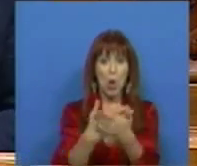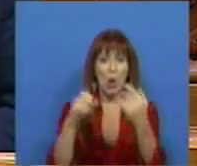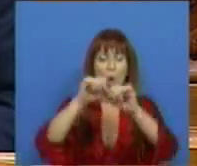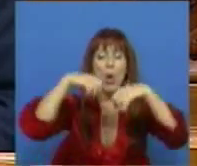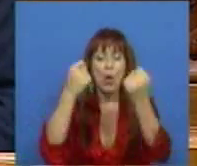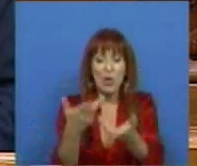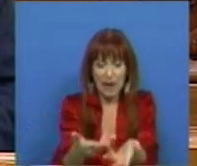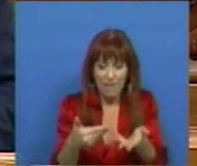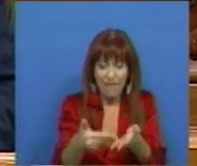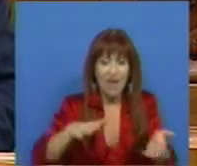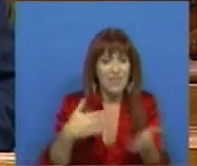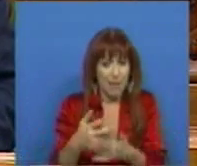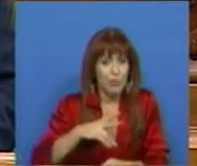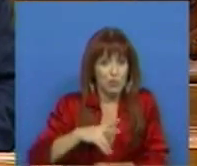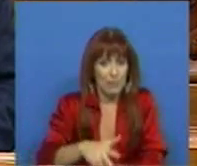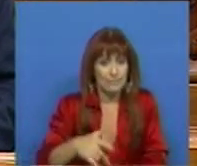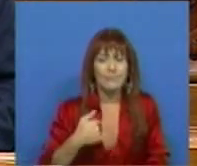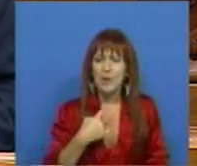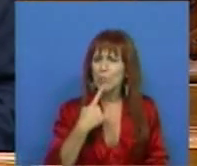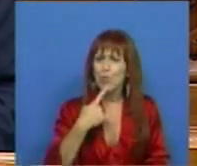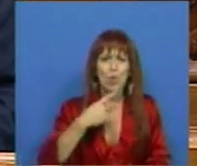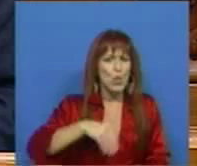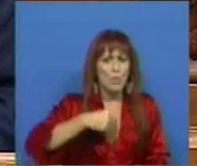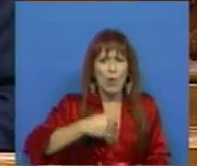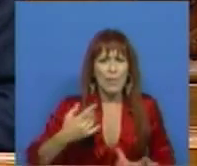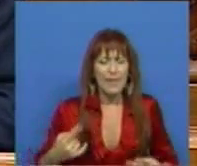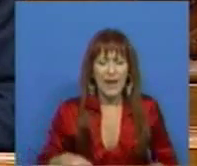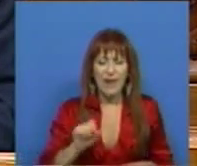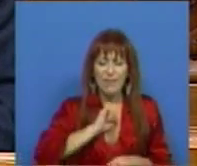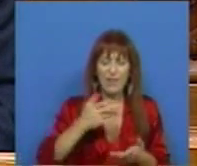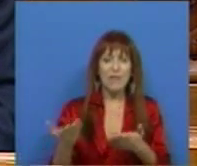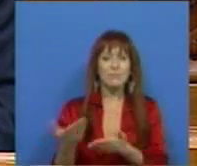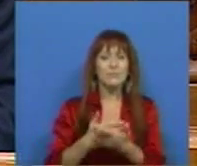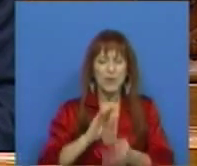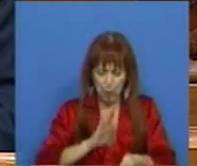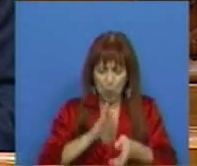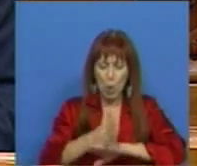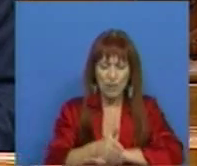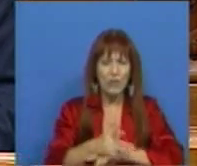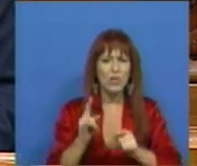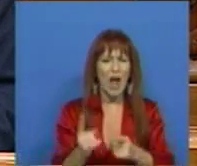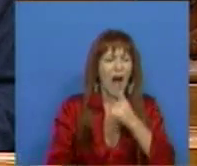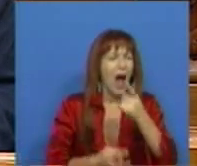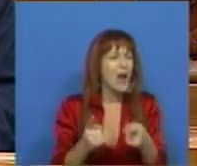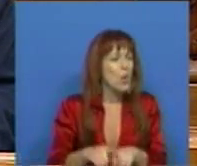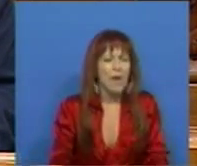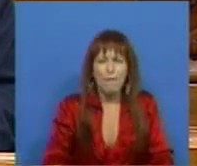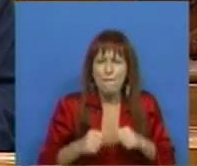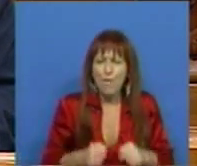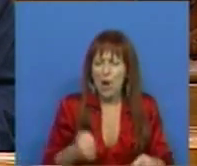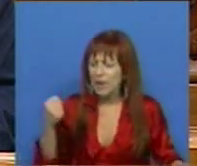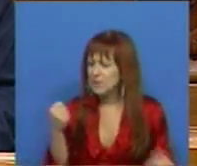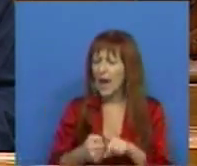social que se avizinha para Portugal, é extremamente preocupante que a nossa economia continue a ser alvo de um forte